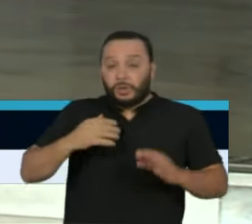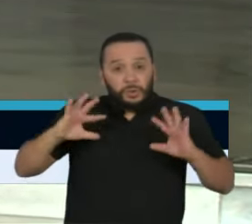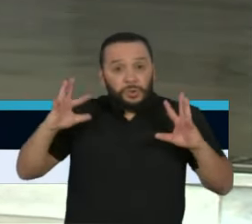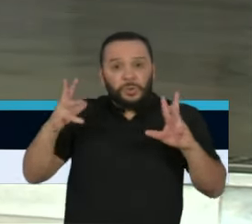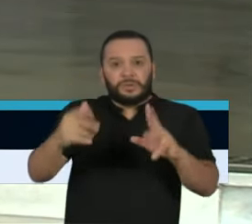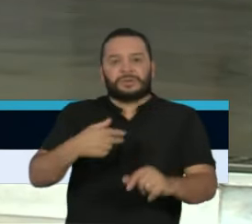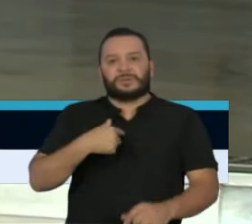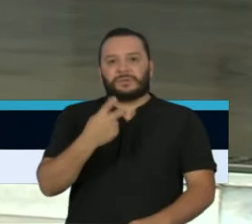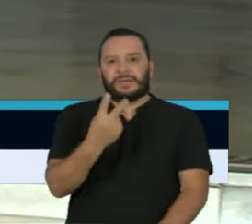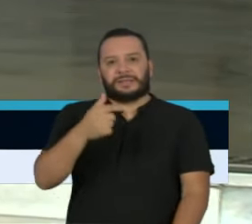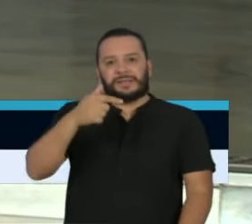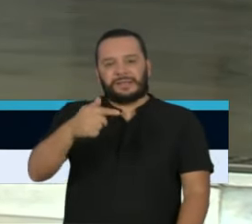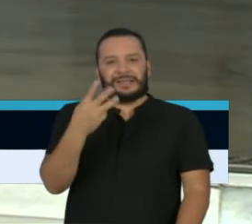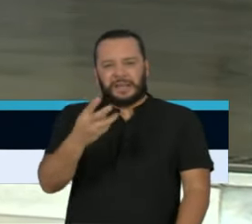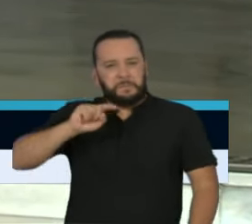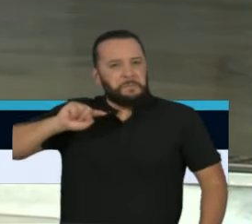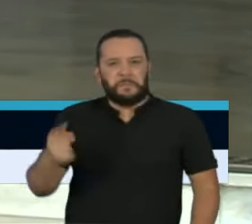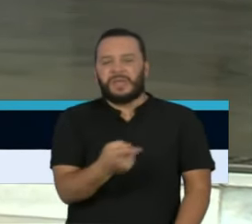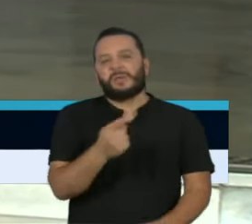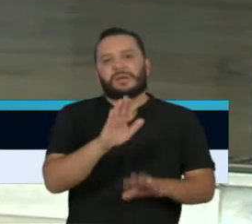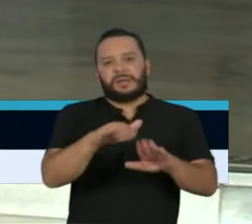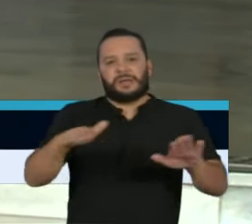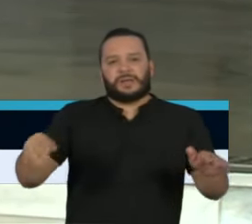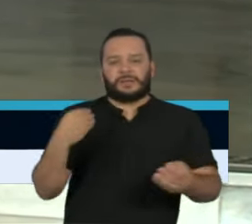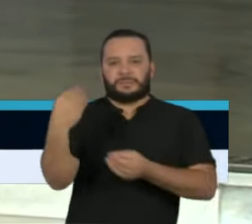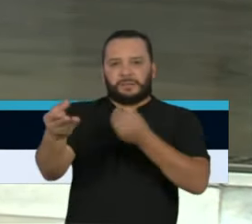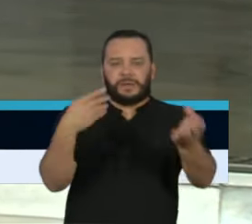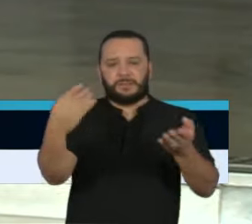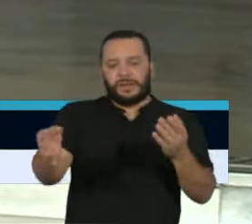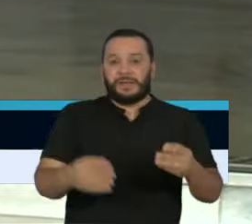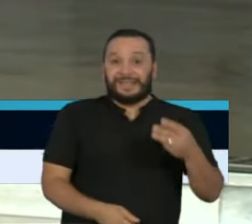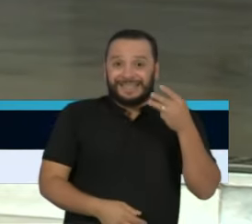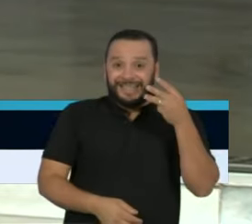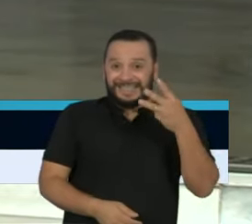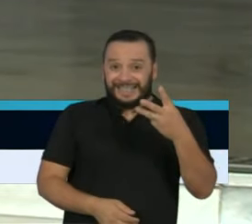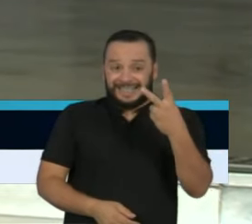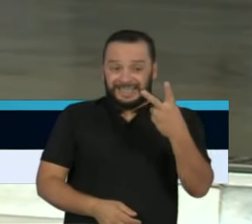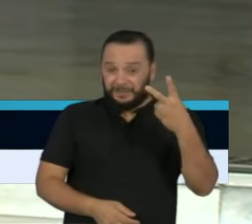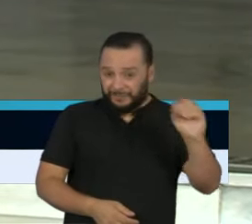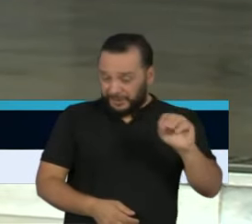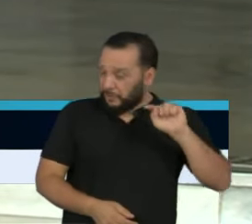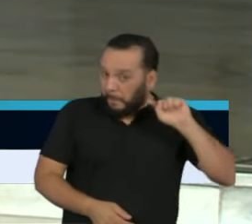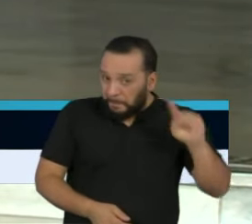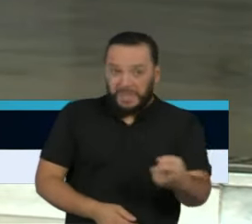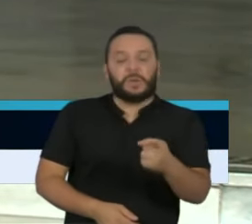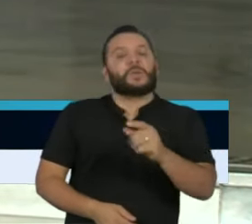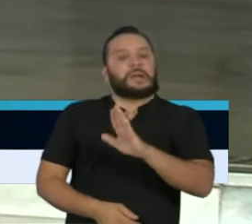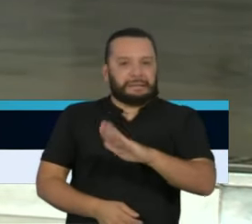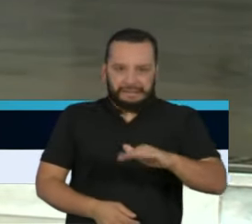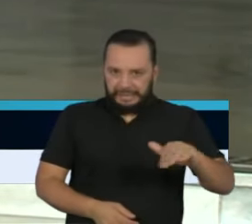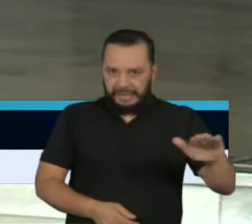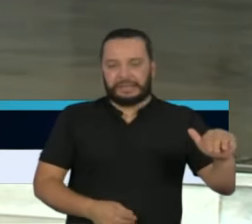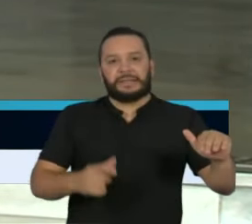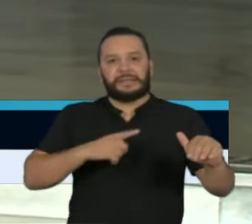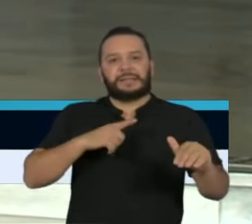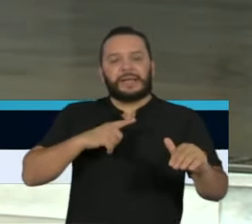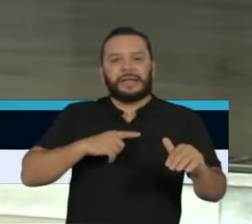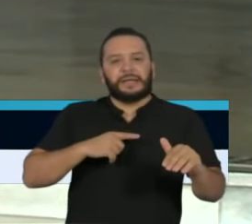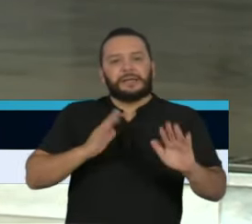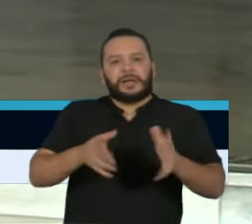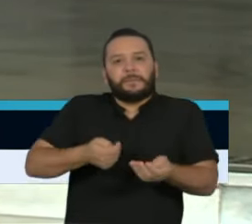cartão. Os 320 mil crianças que recebem o Leve Leite